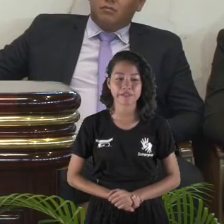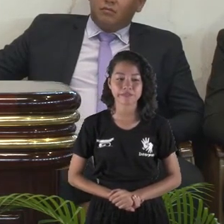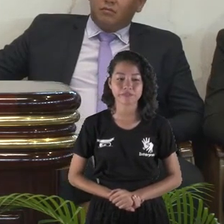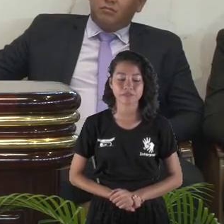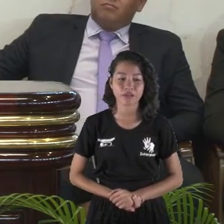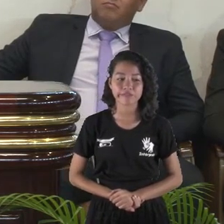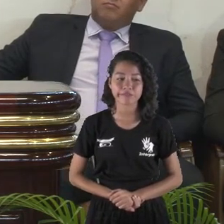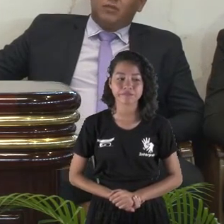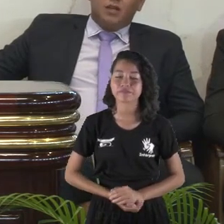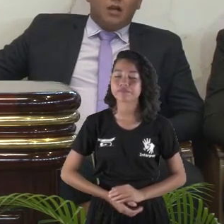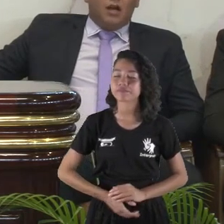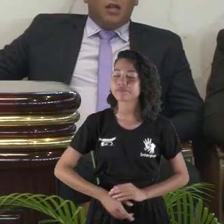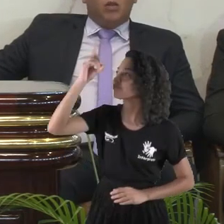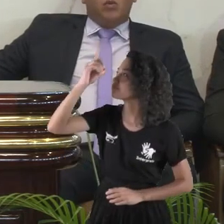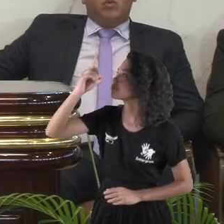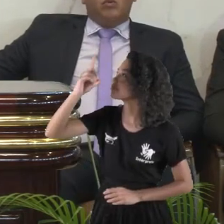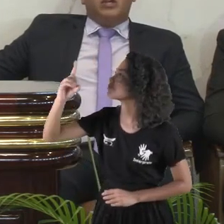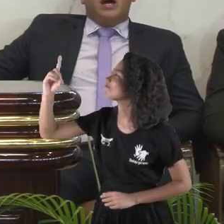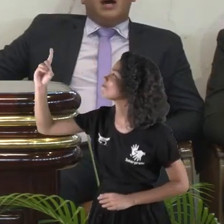abençoe